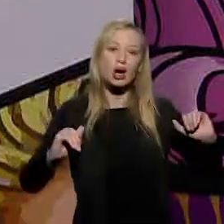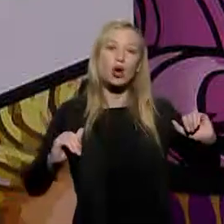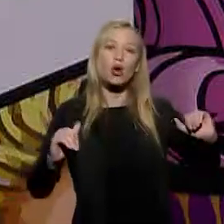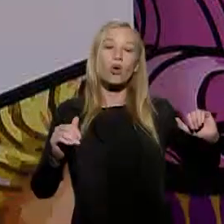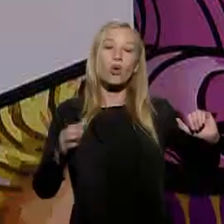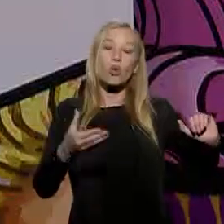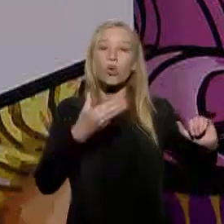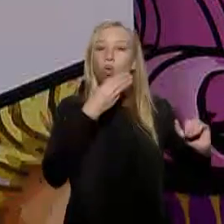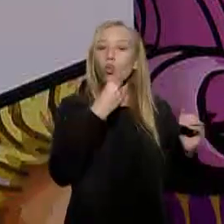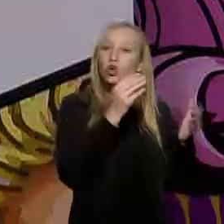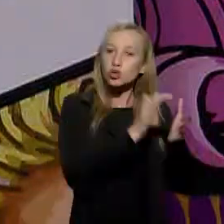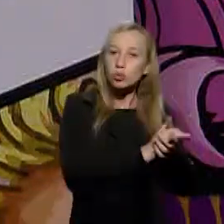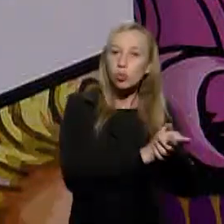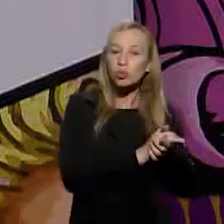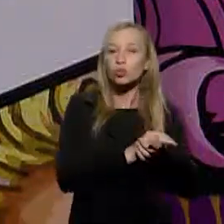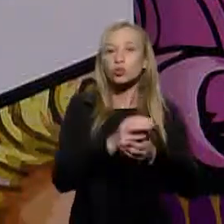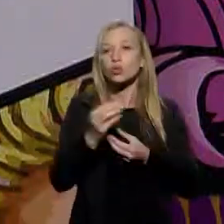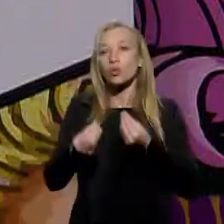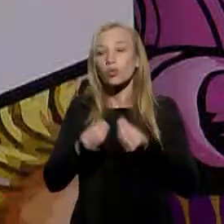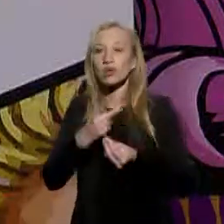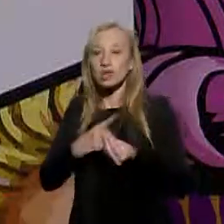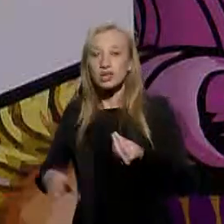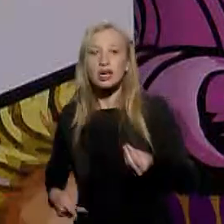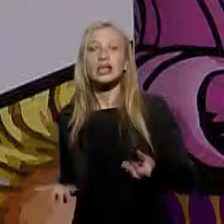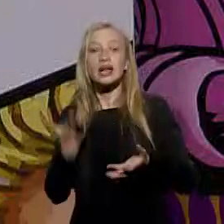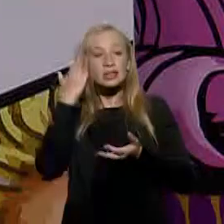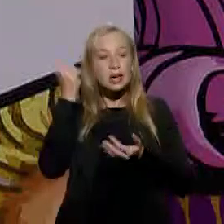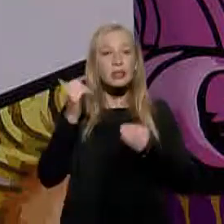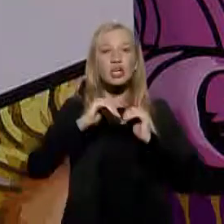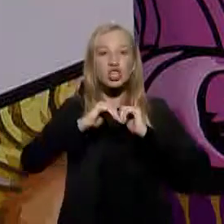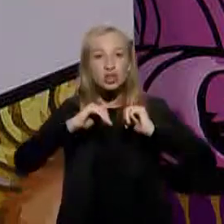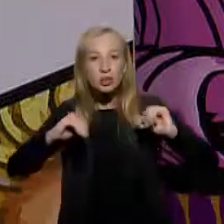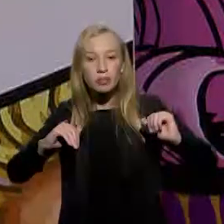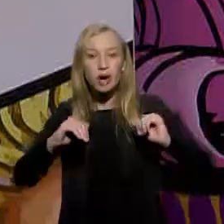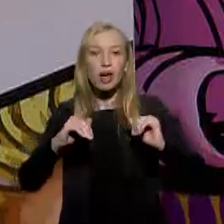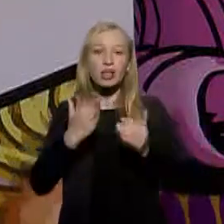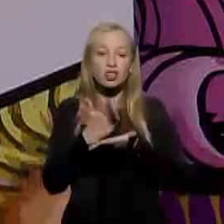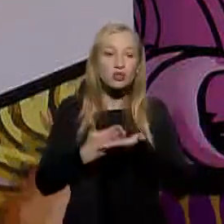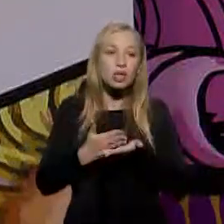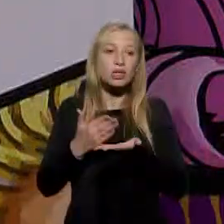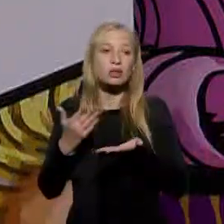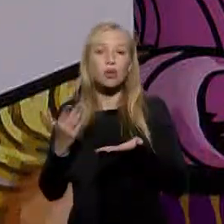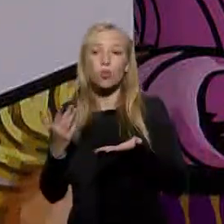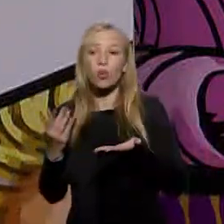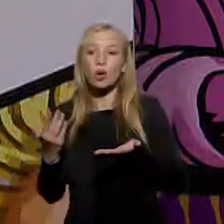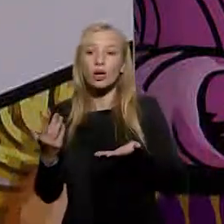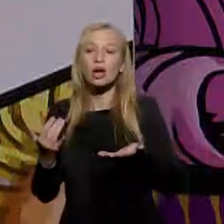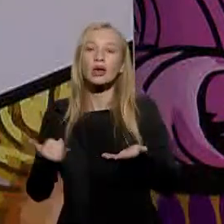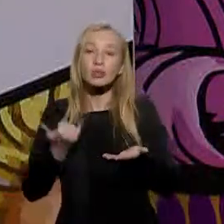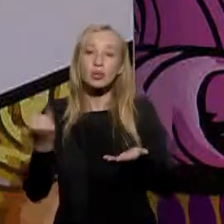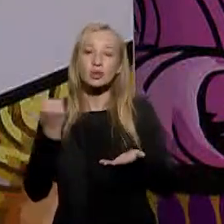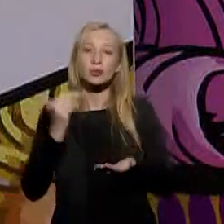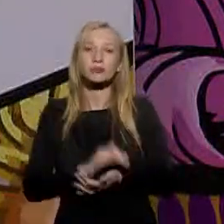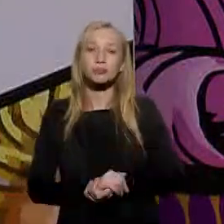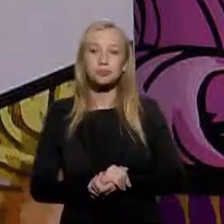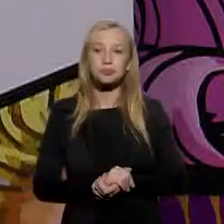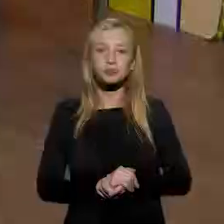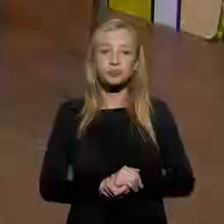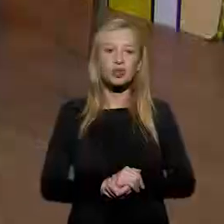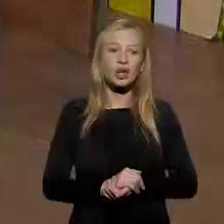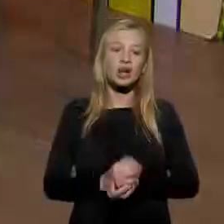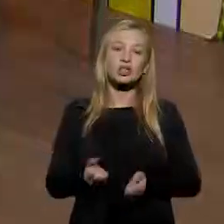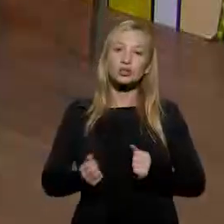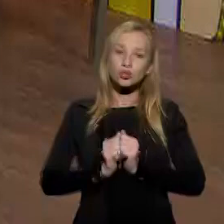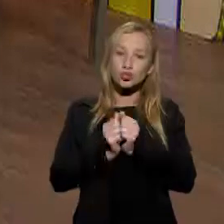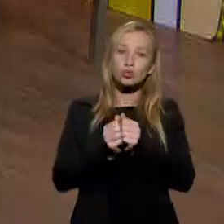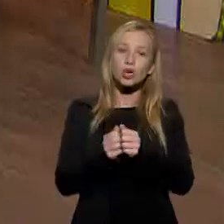sabe da importância dele como presidente da república então é ela sabia dividir isso mostra a grandeza humana incrível né